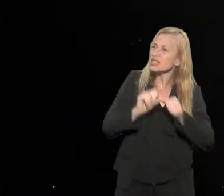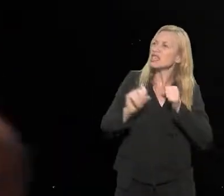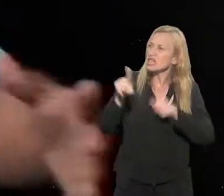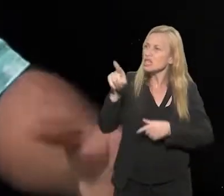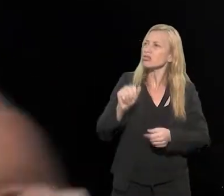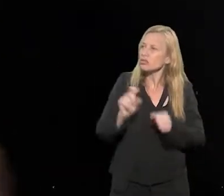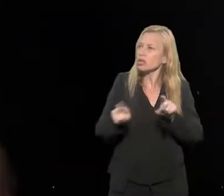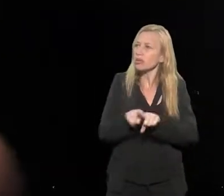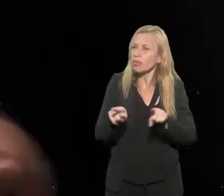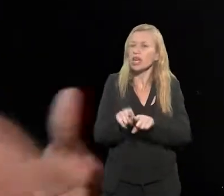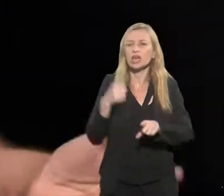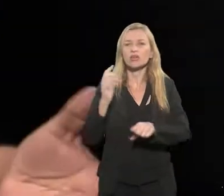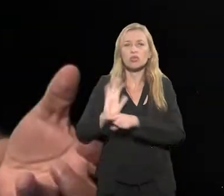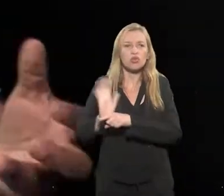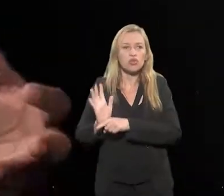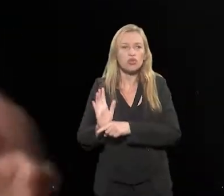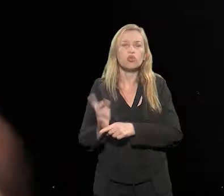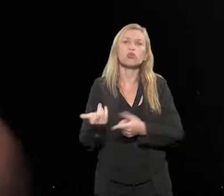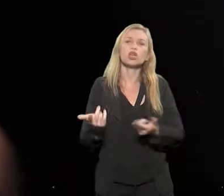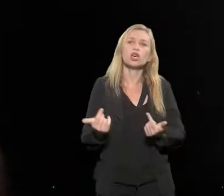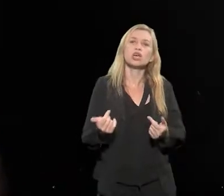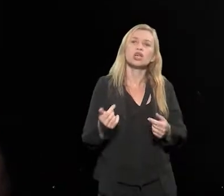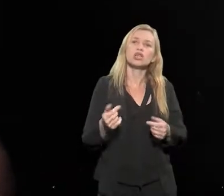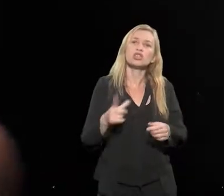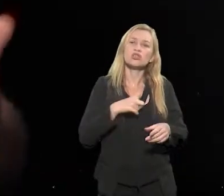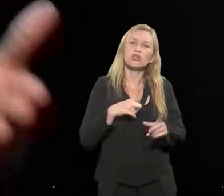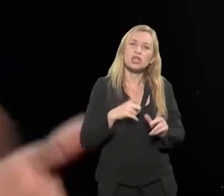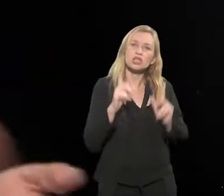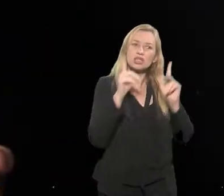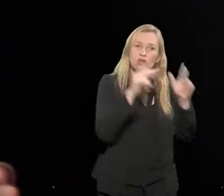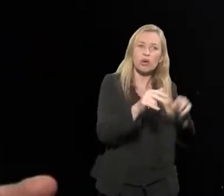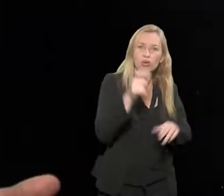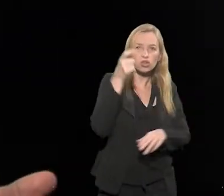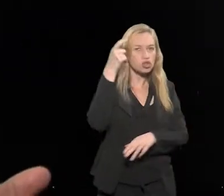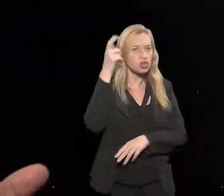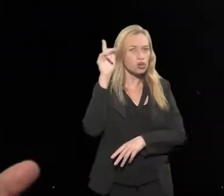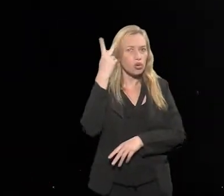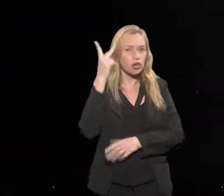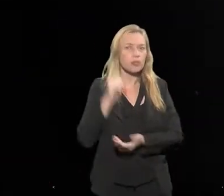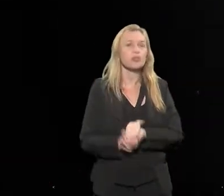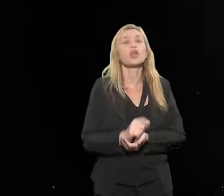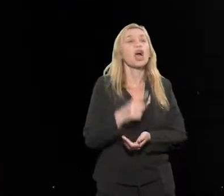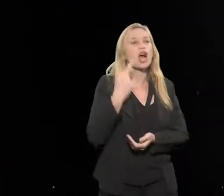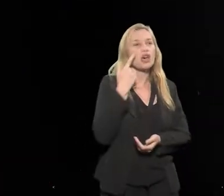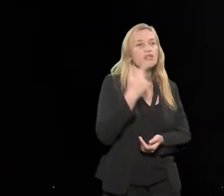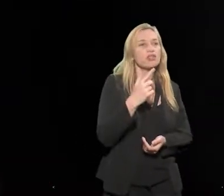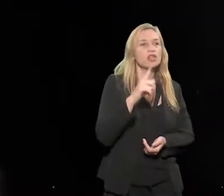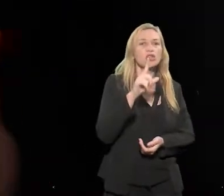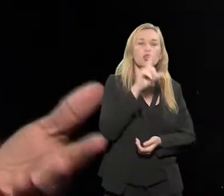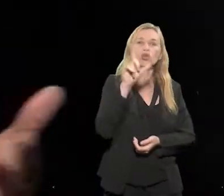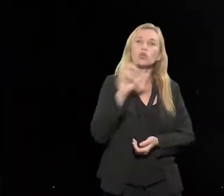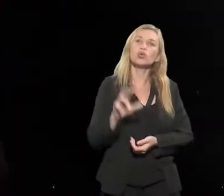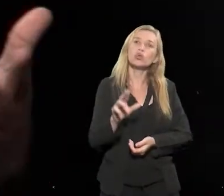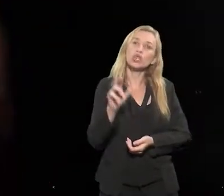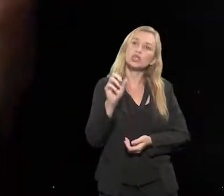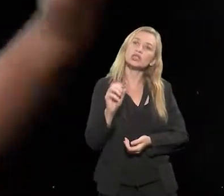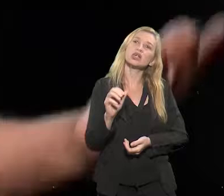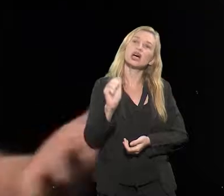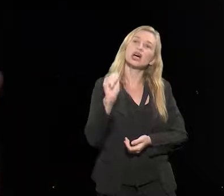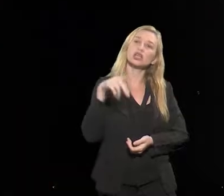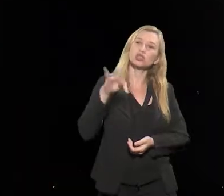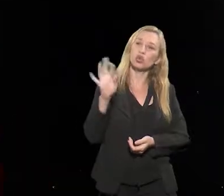primeiro filme, de longa-metragem, que tivesse essa pegada. E encontrei o Pilar, Luiz Antônio Pilar, fui conversar com